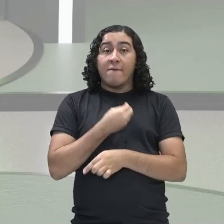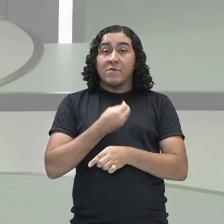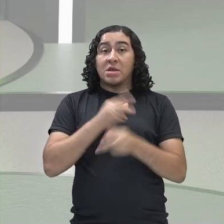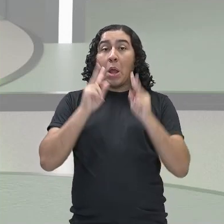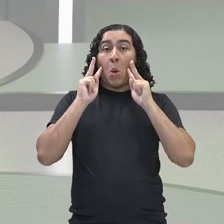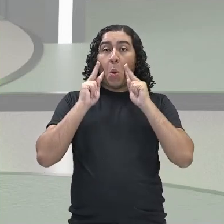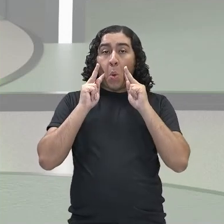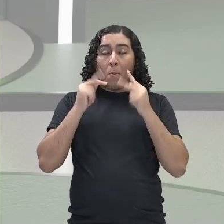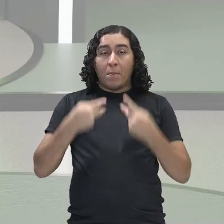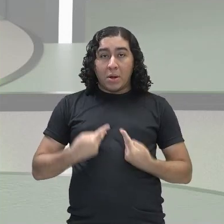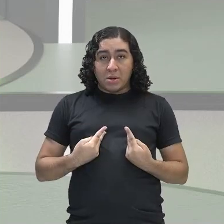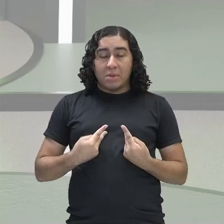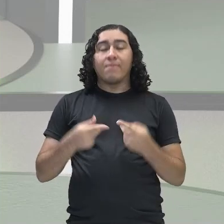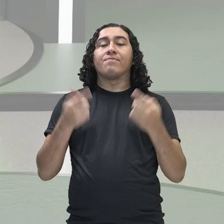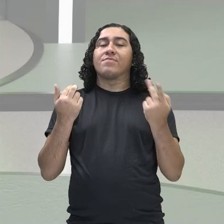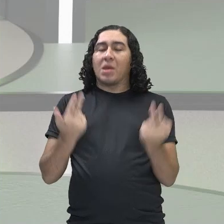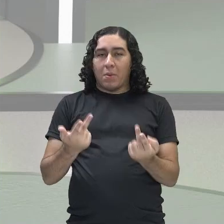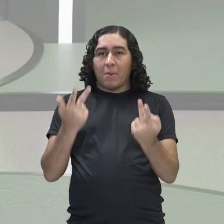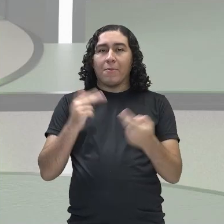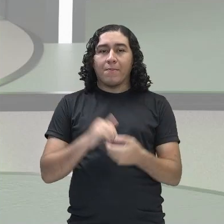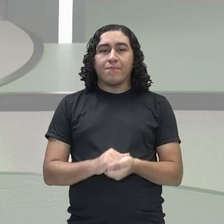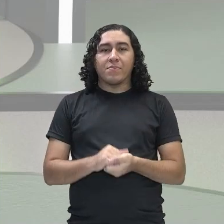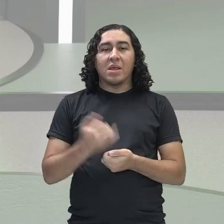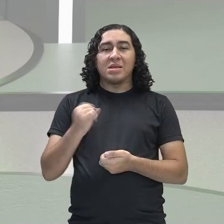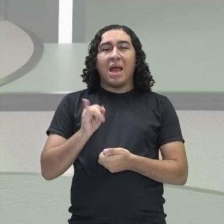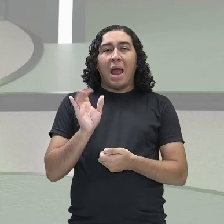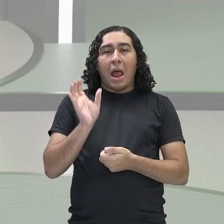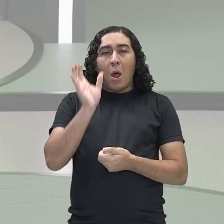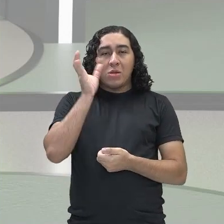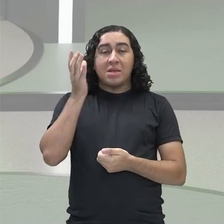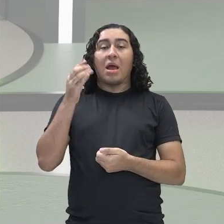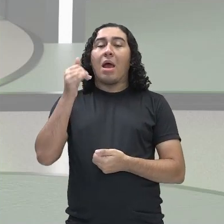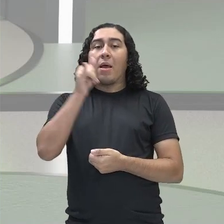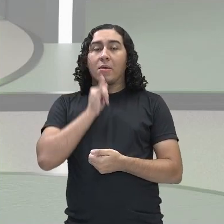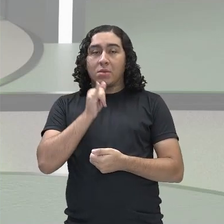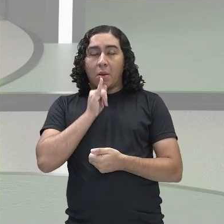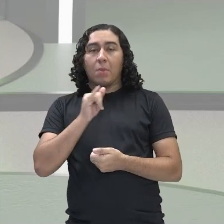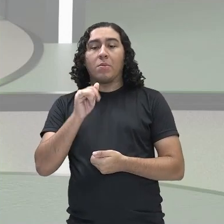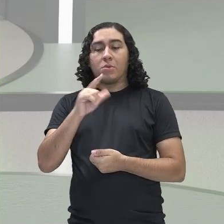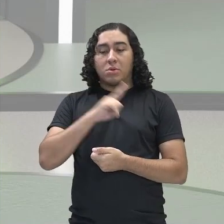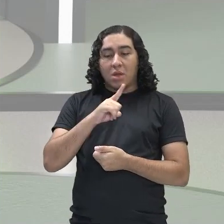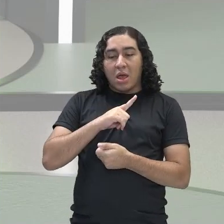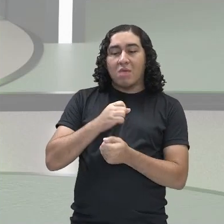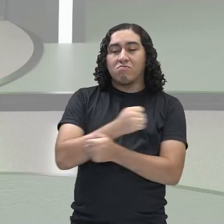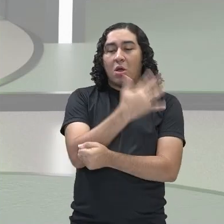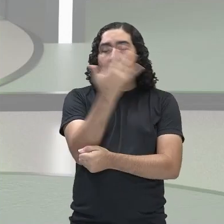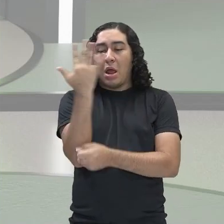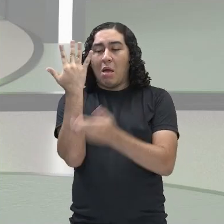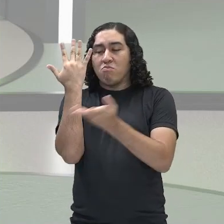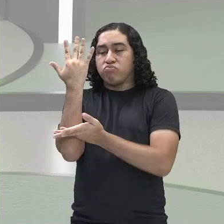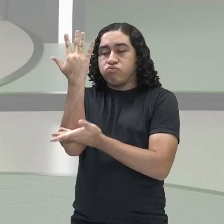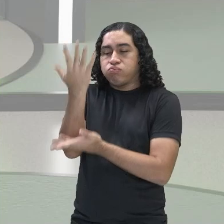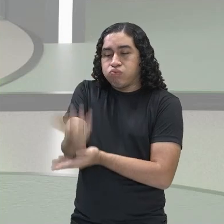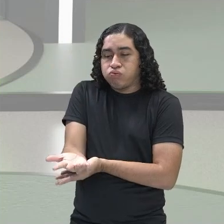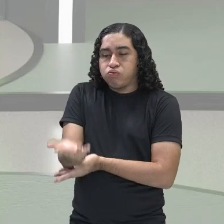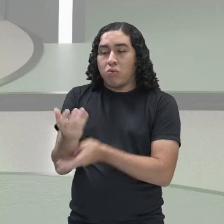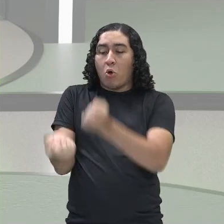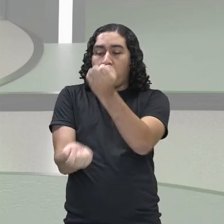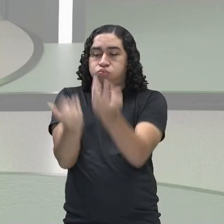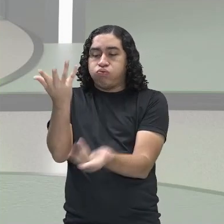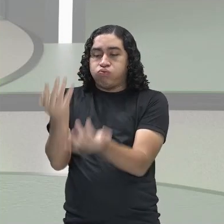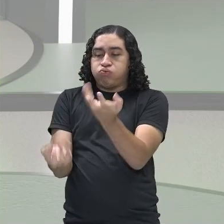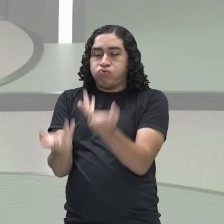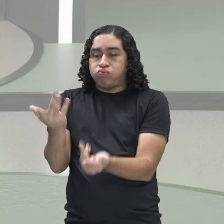população humana também. Quando ocorre um processo de degradação, desmatamento, queimada, ocorre um impacto